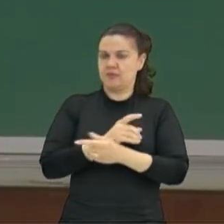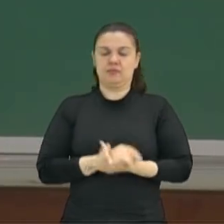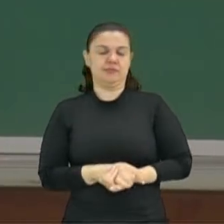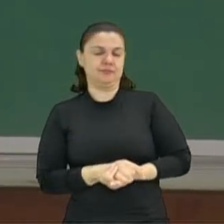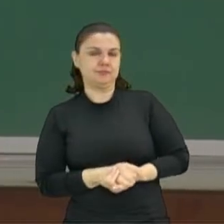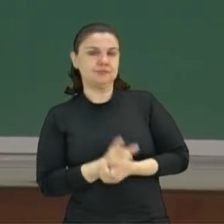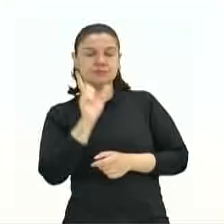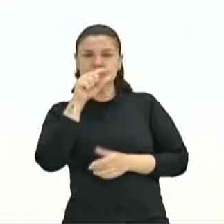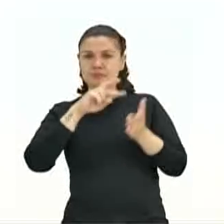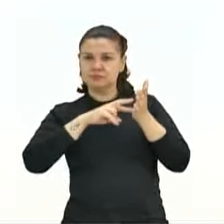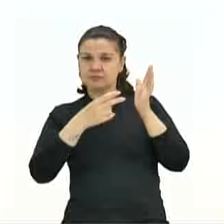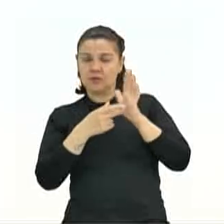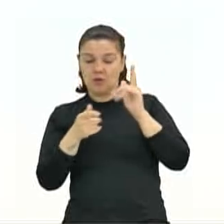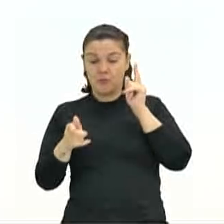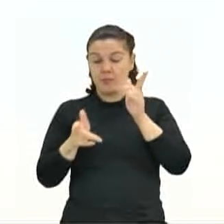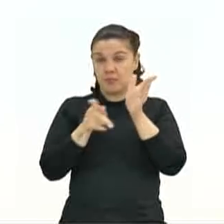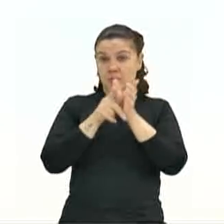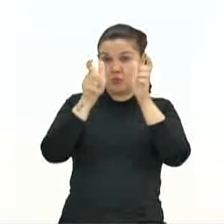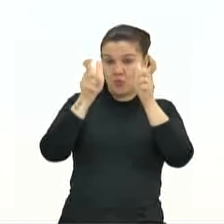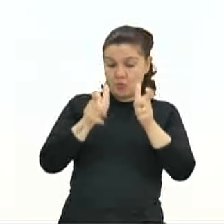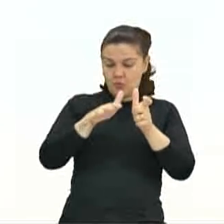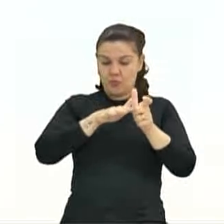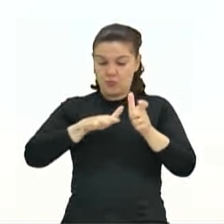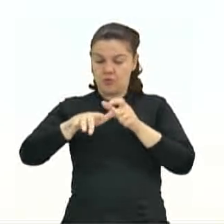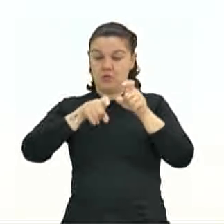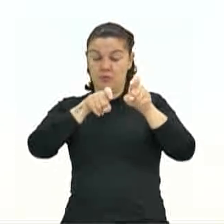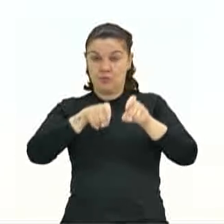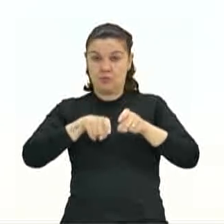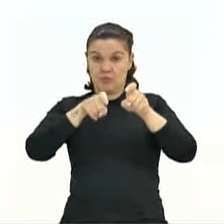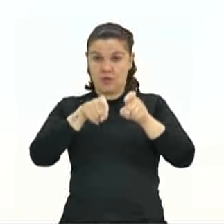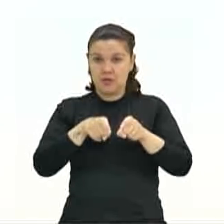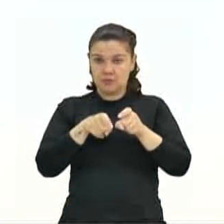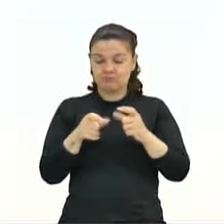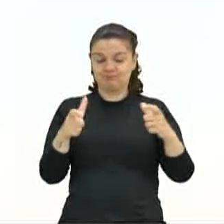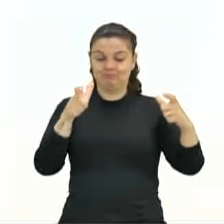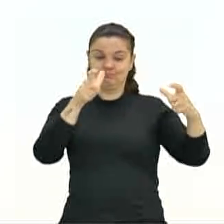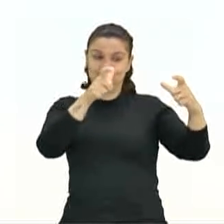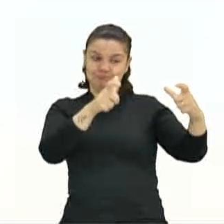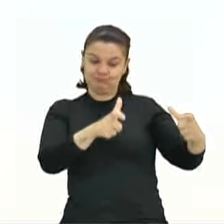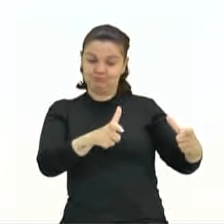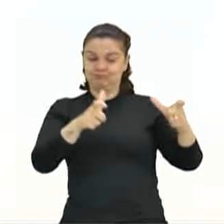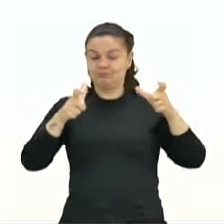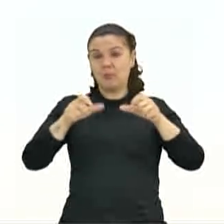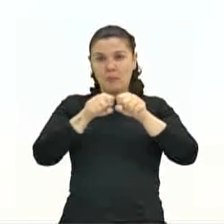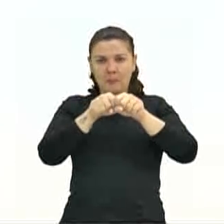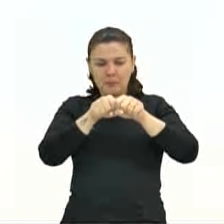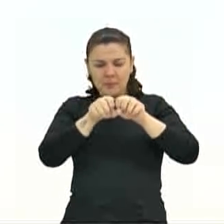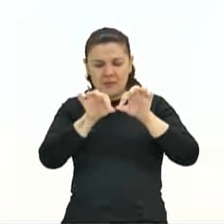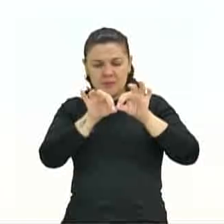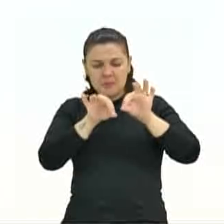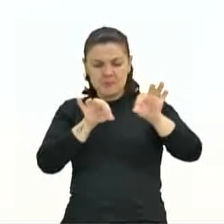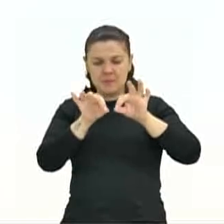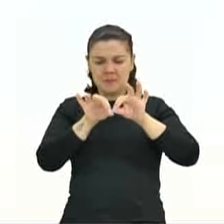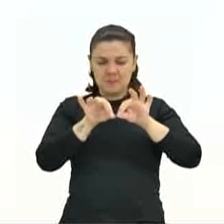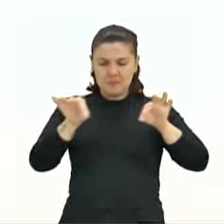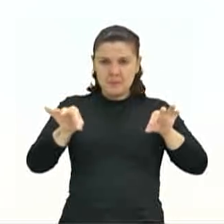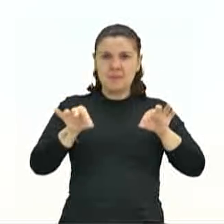latifúndio. É caracterizado por uma propriedade rural com pequenas dimensões, ou seja, ela é menor do que